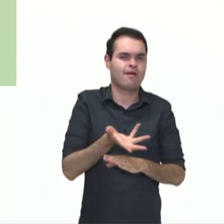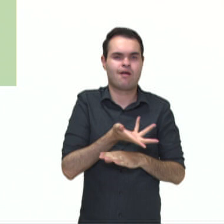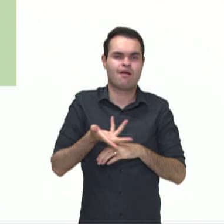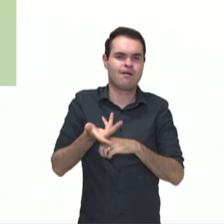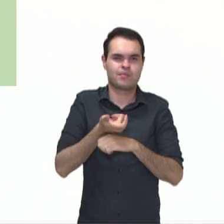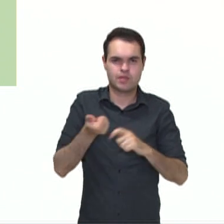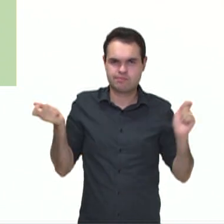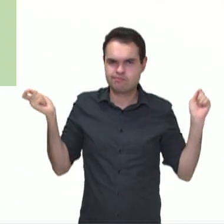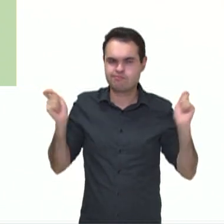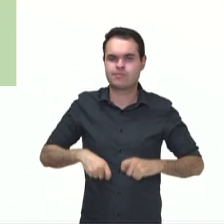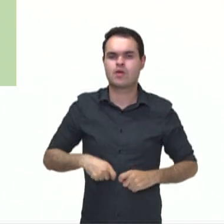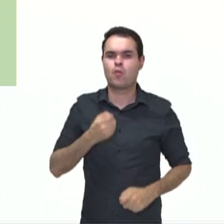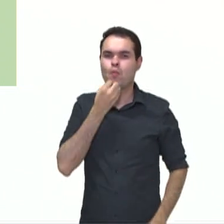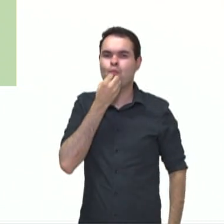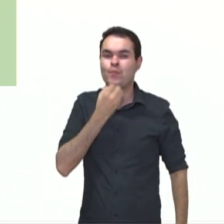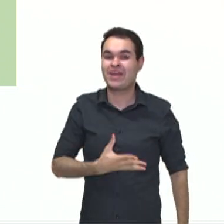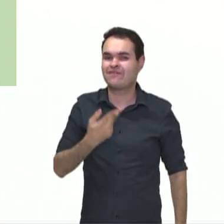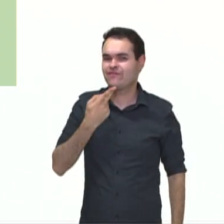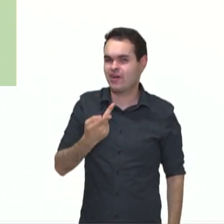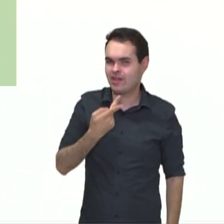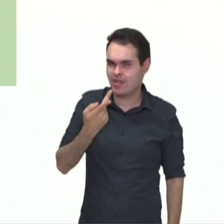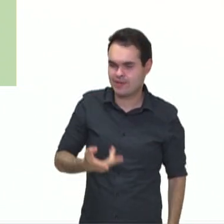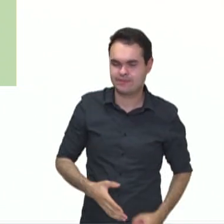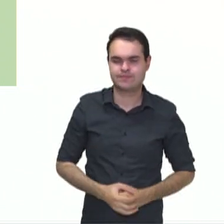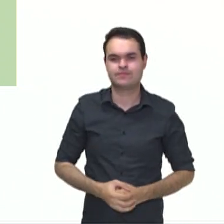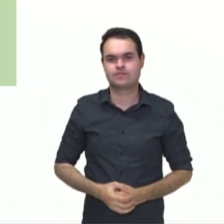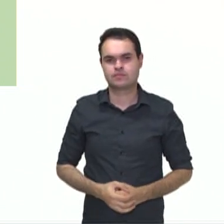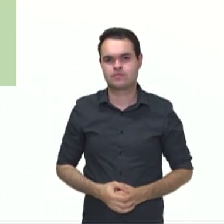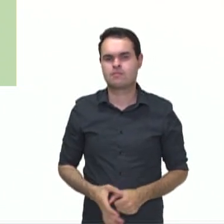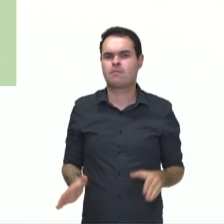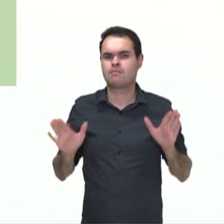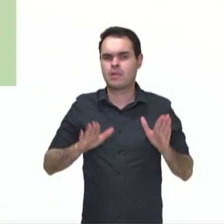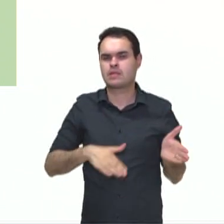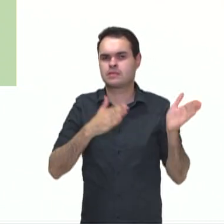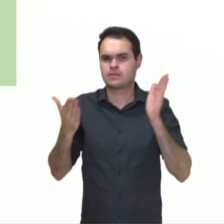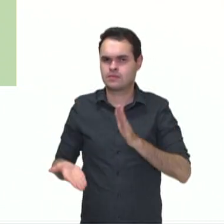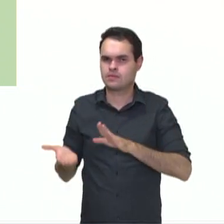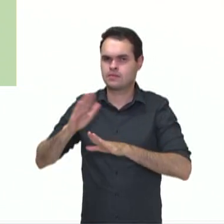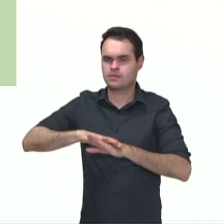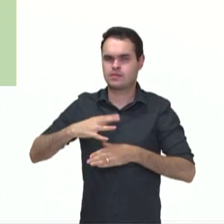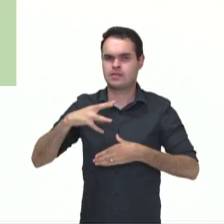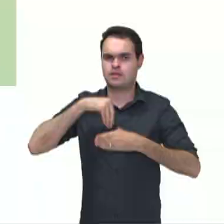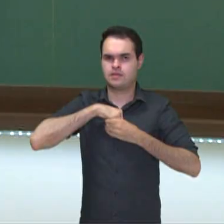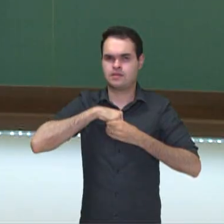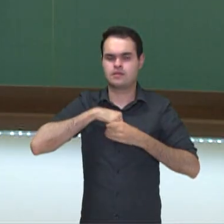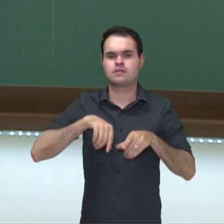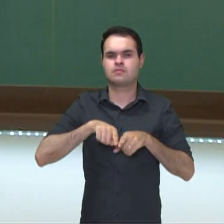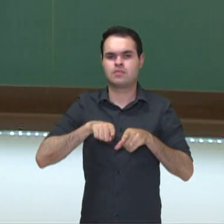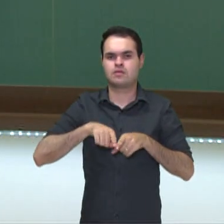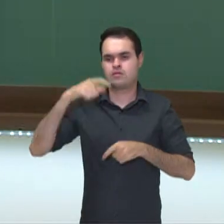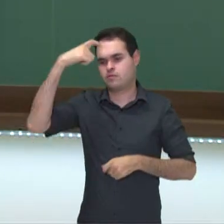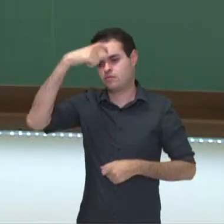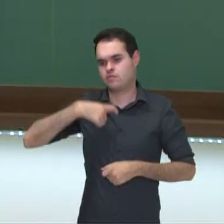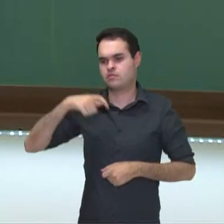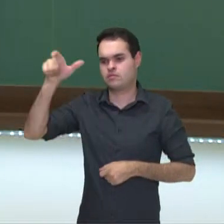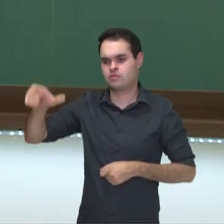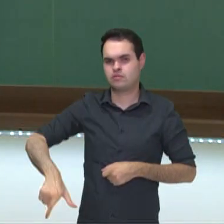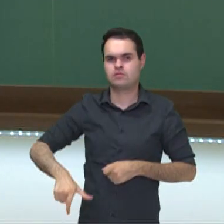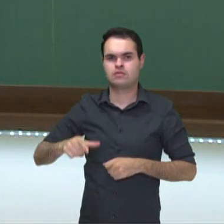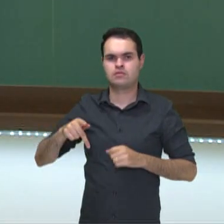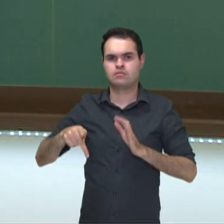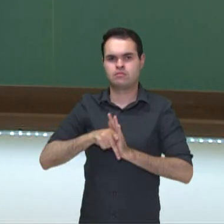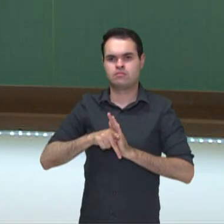habilidades para o bem falar. Mas ela também tem um sentido subjetivo. A personalidade do orador,